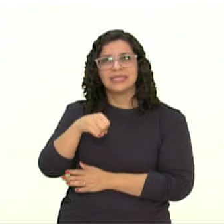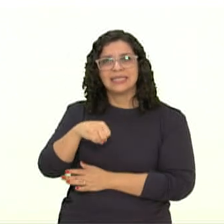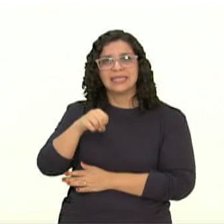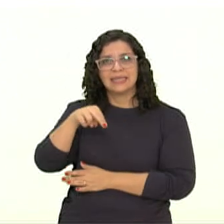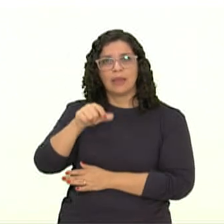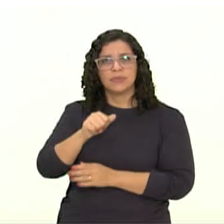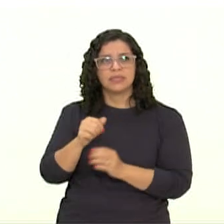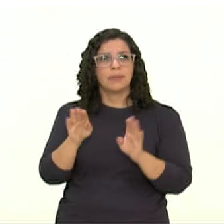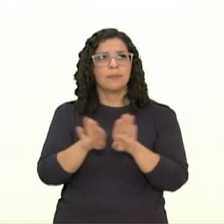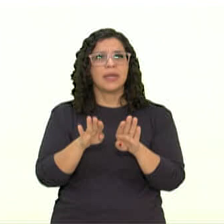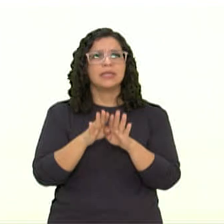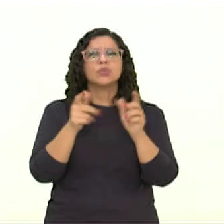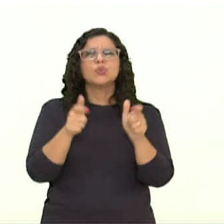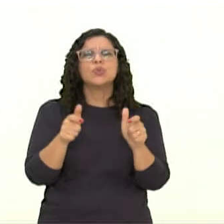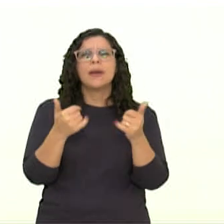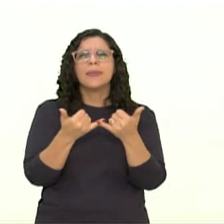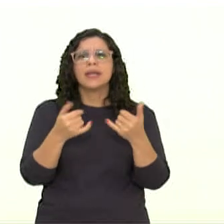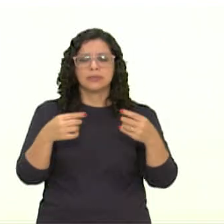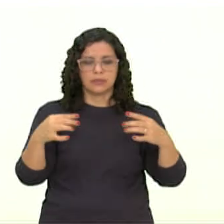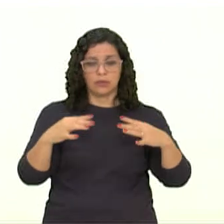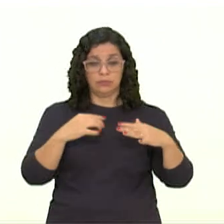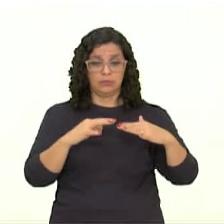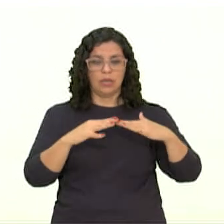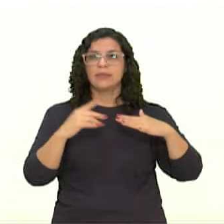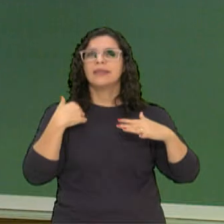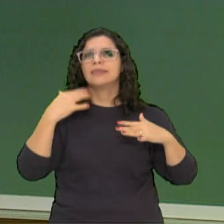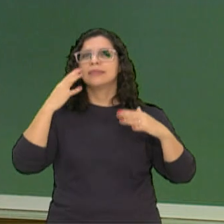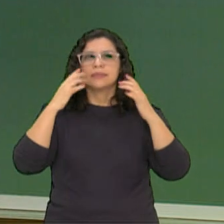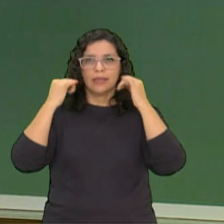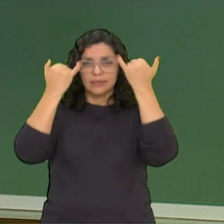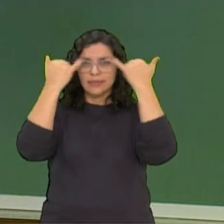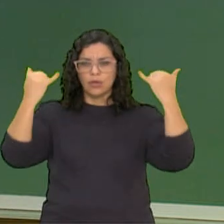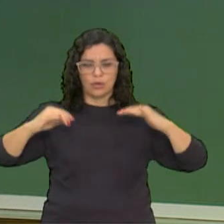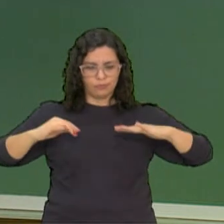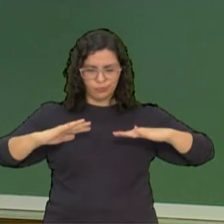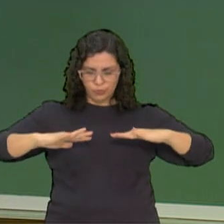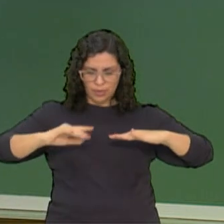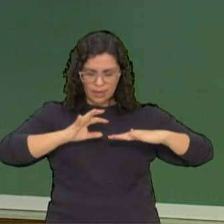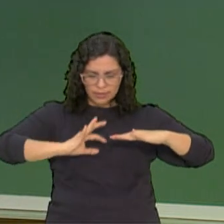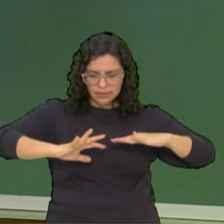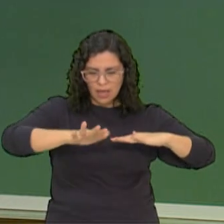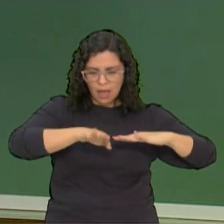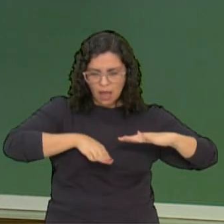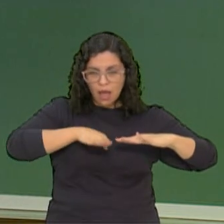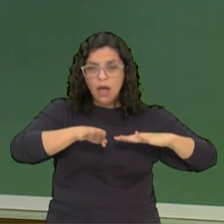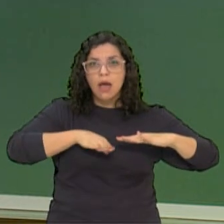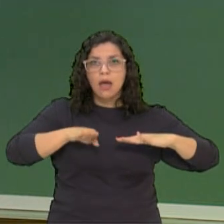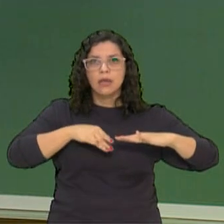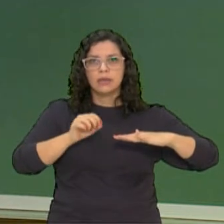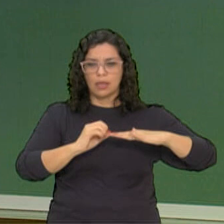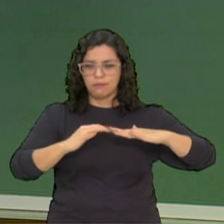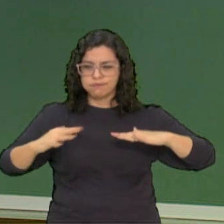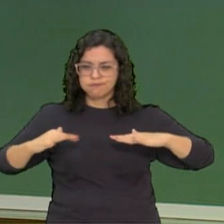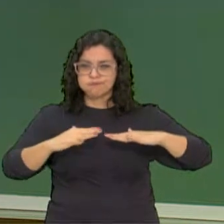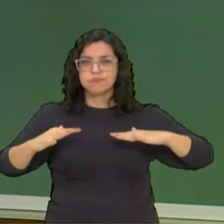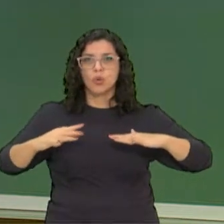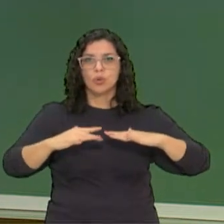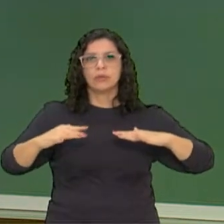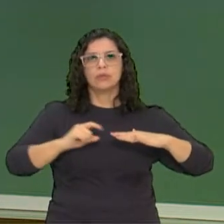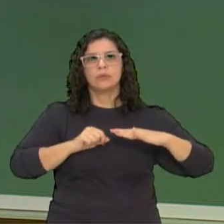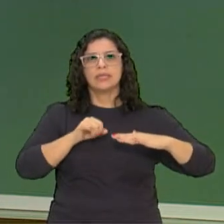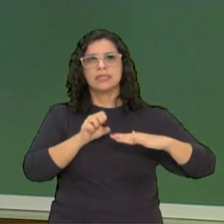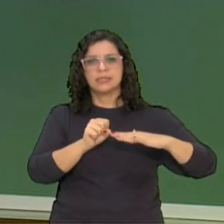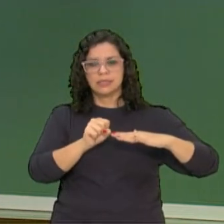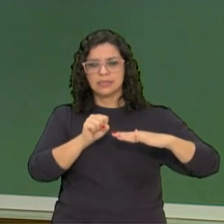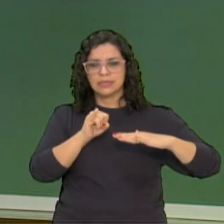tá, gente? Espaço, vamos dizer, entre dois neurônios, vamos colocar aqui, onde são jogados os neurotransmissores.